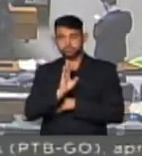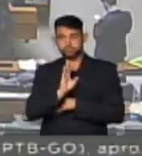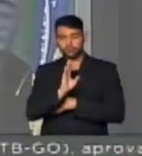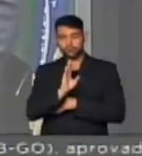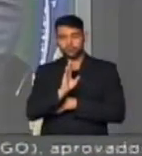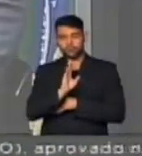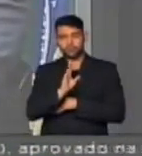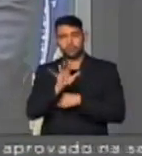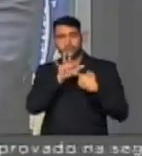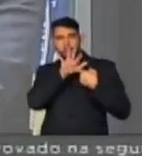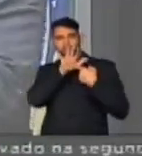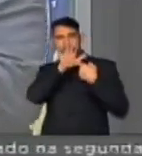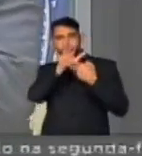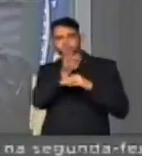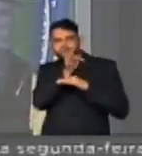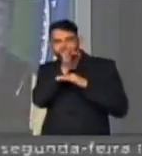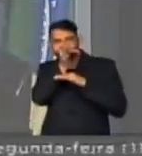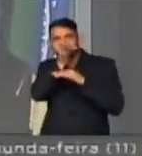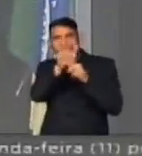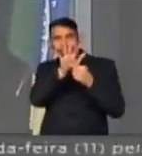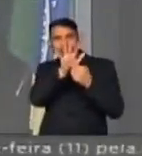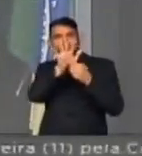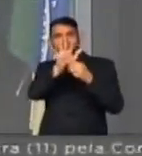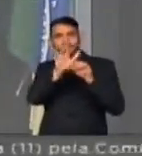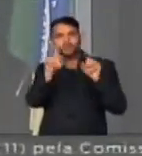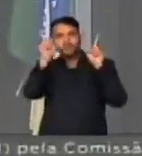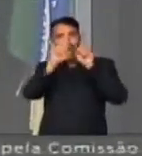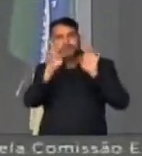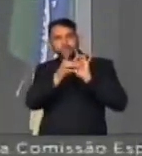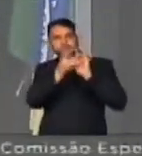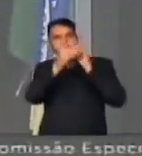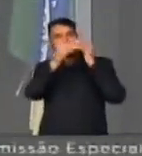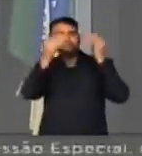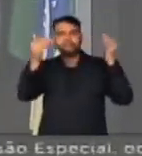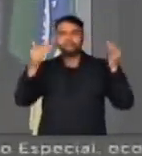Raia no horizonte raios de liberdade.